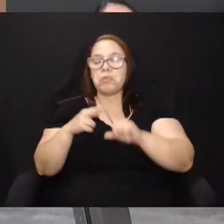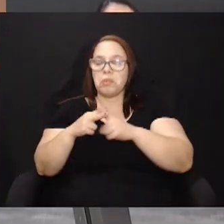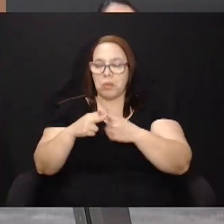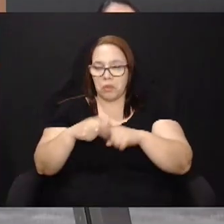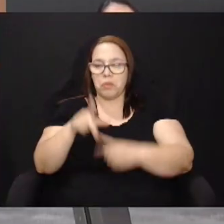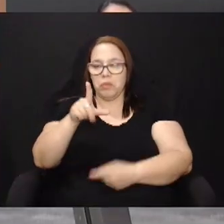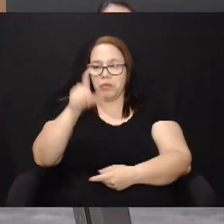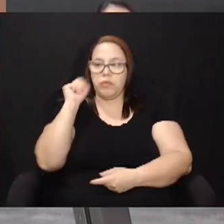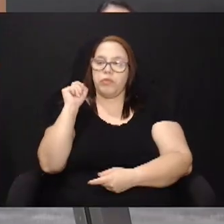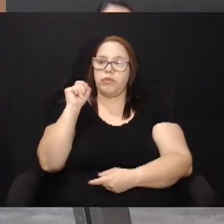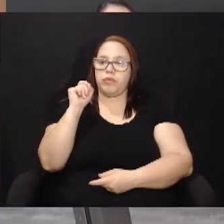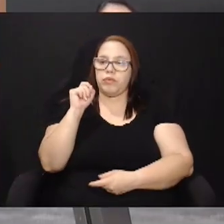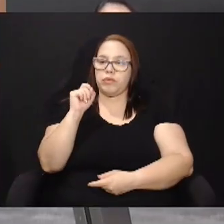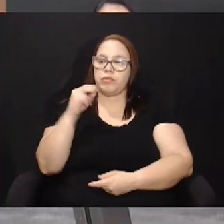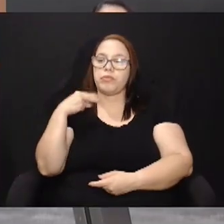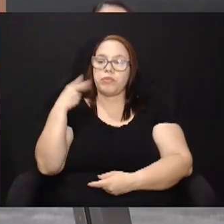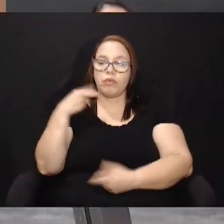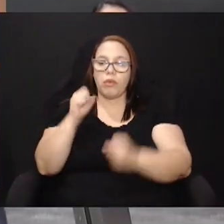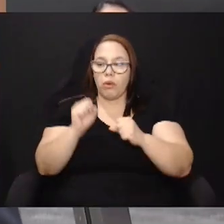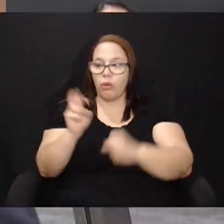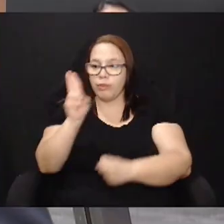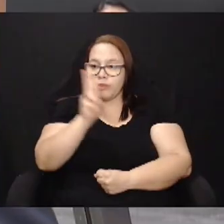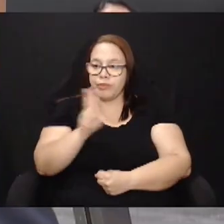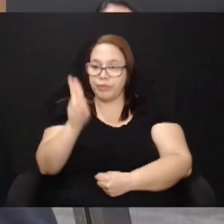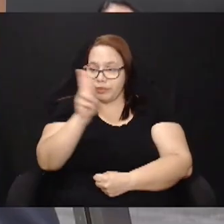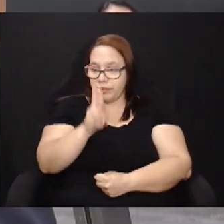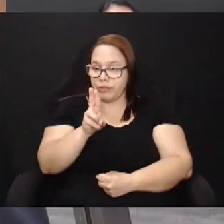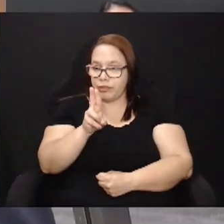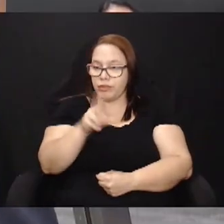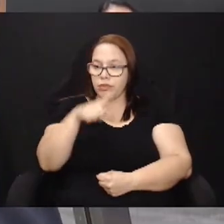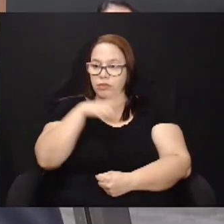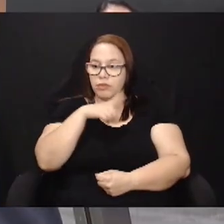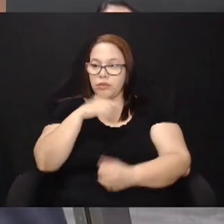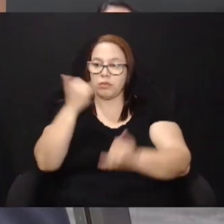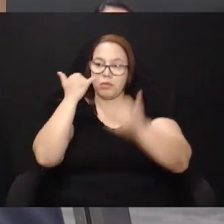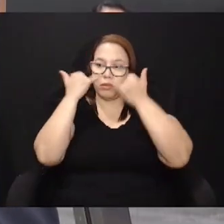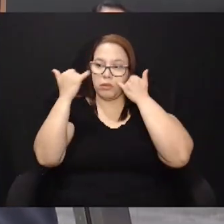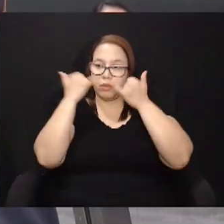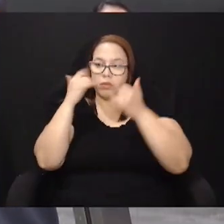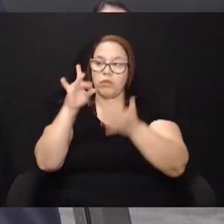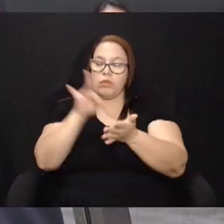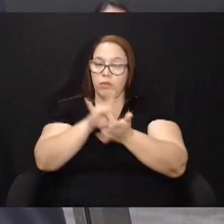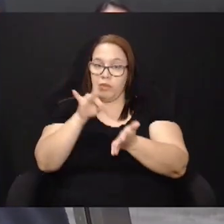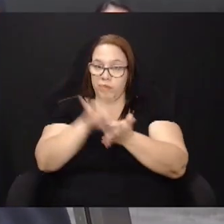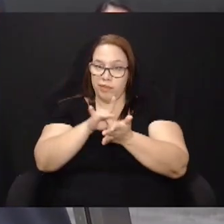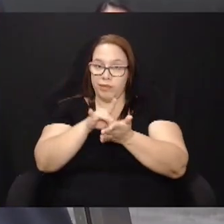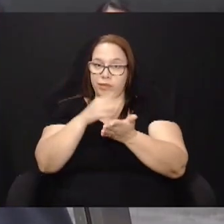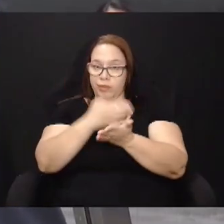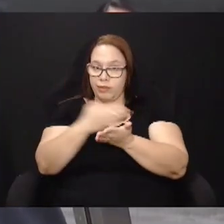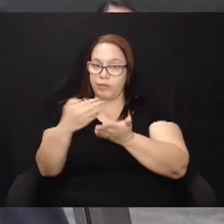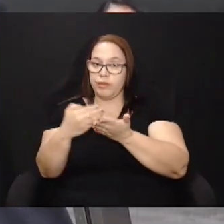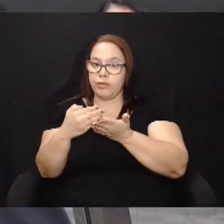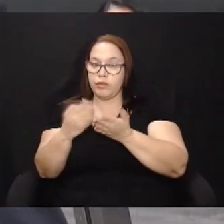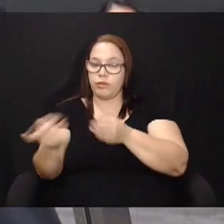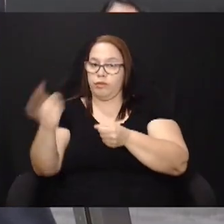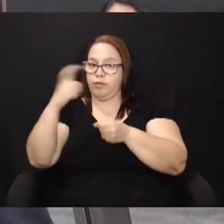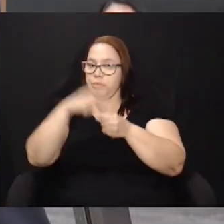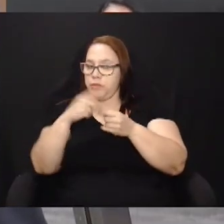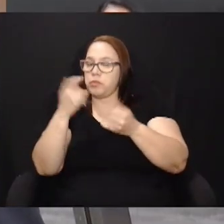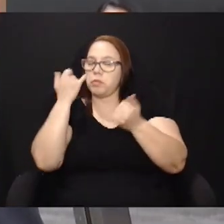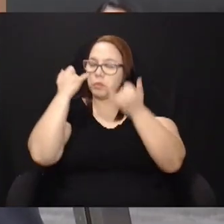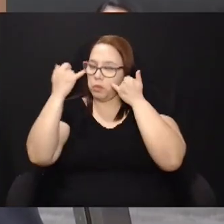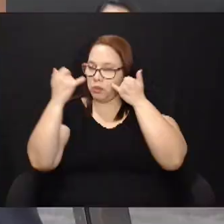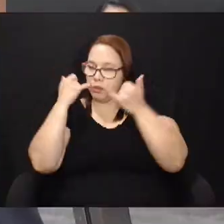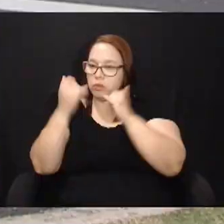que os vereadores podem se utilizar para ter informações oficiais que, a partir dessa devolutiva dessas informações, do qual o